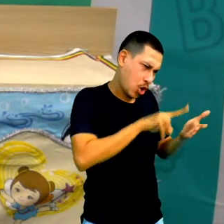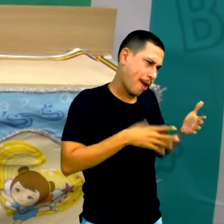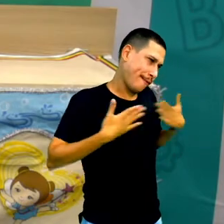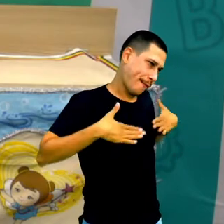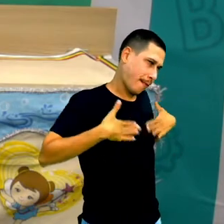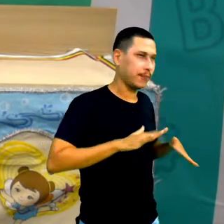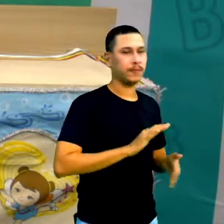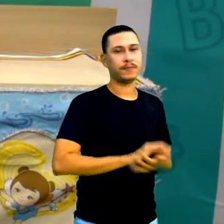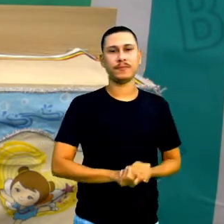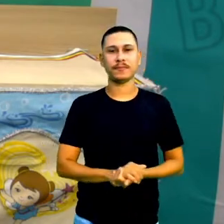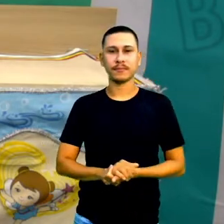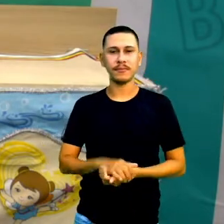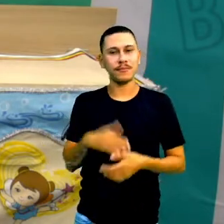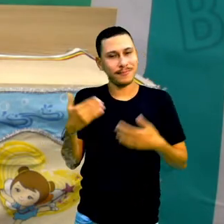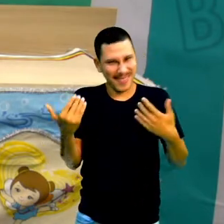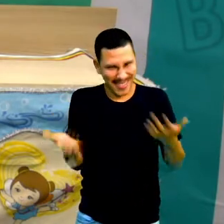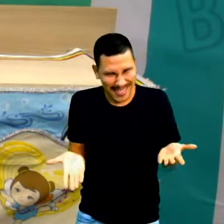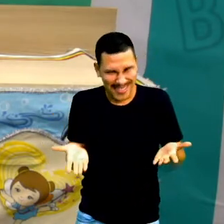controla. Então...